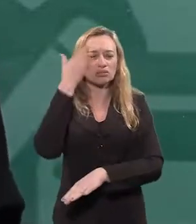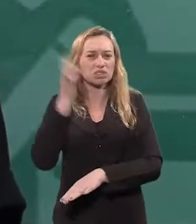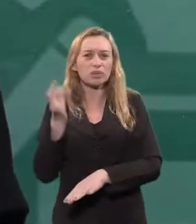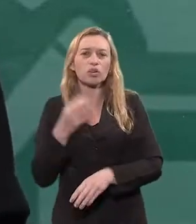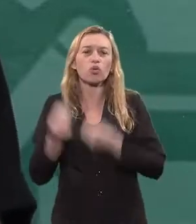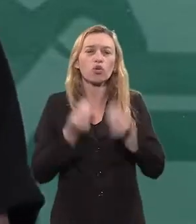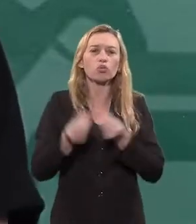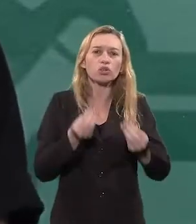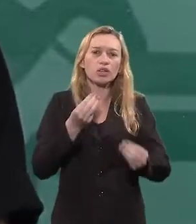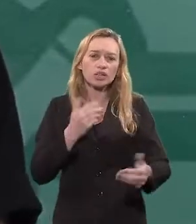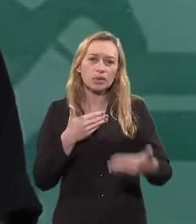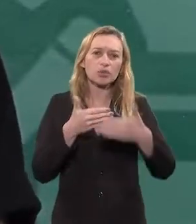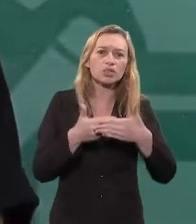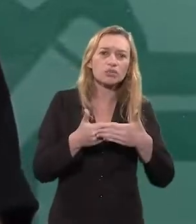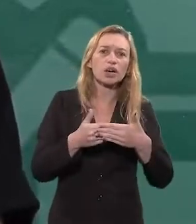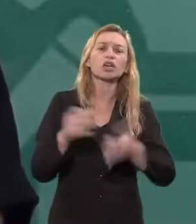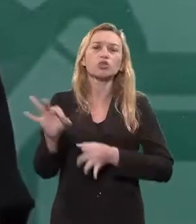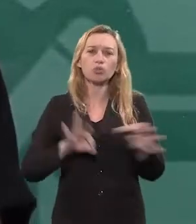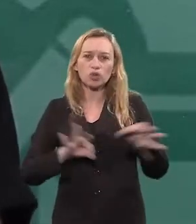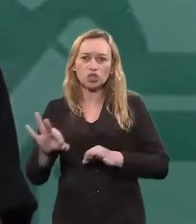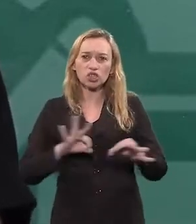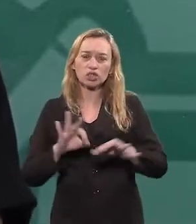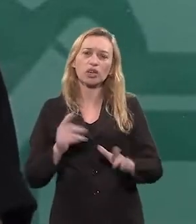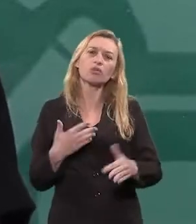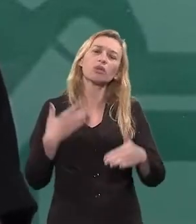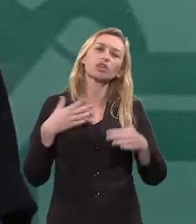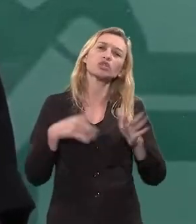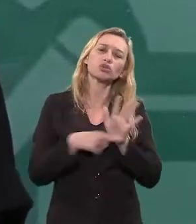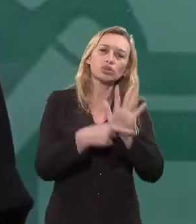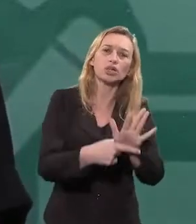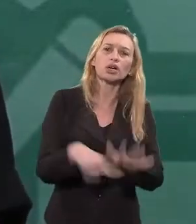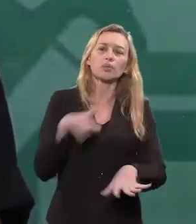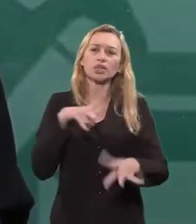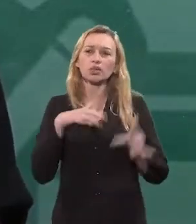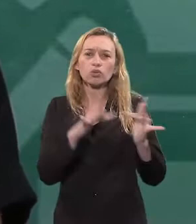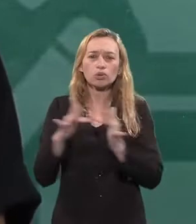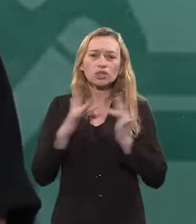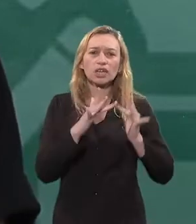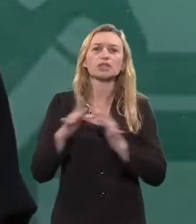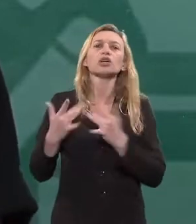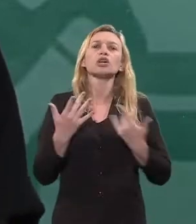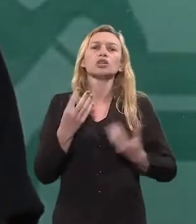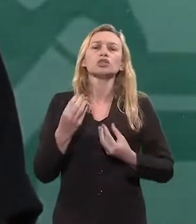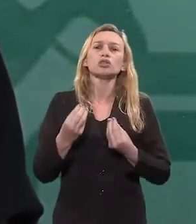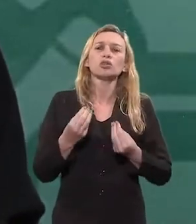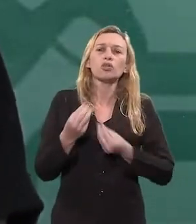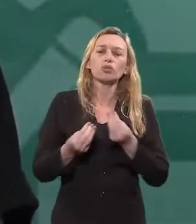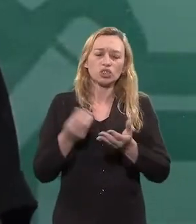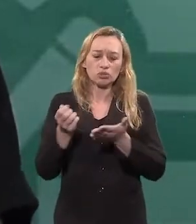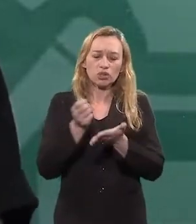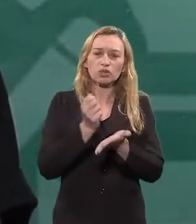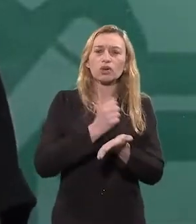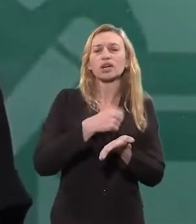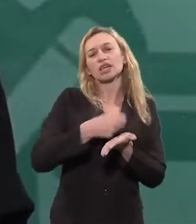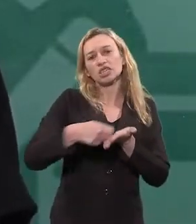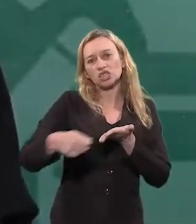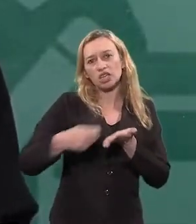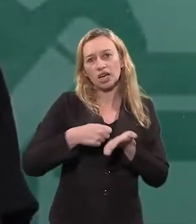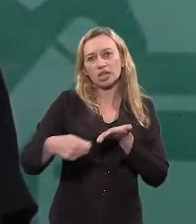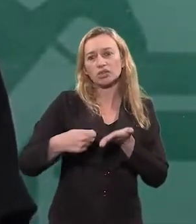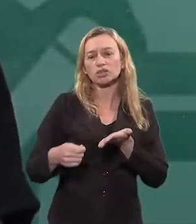posso chegar perto? Então o projeto acaba sendo uma ponte ali para eles conseguirem esse contato. De quando a gente começou a cadastrar os voluntários,